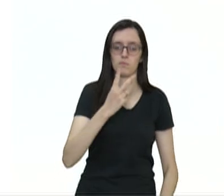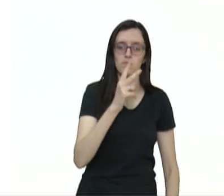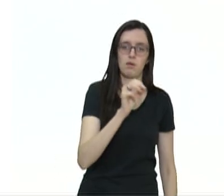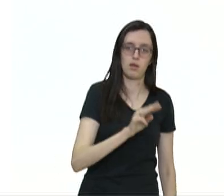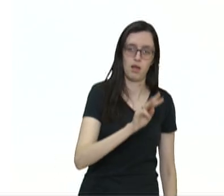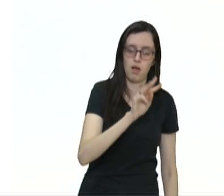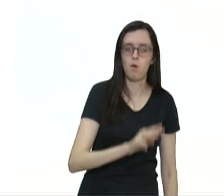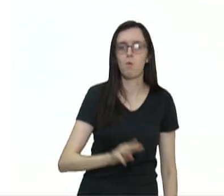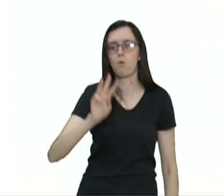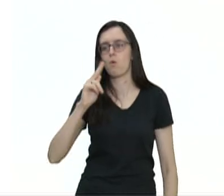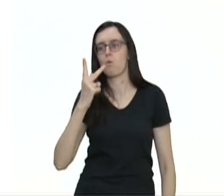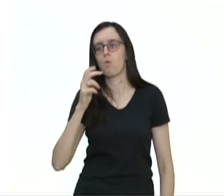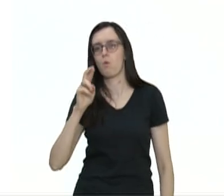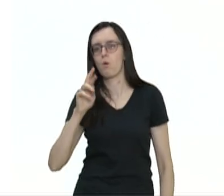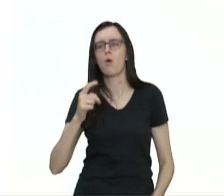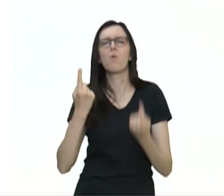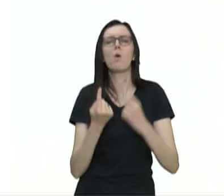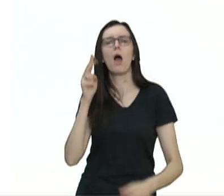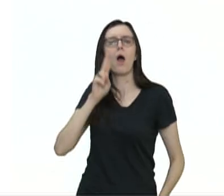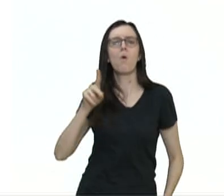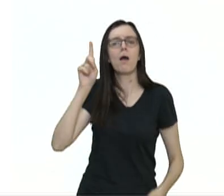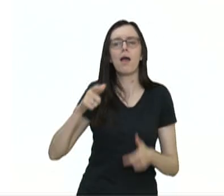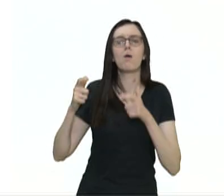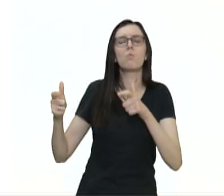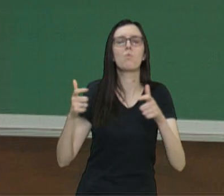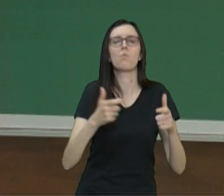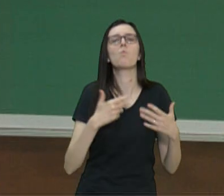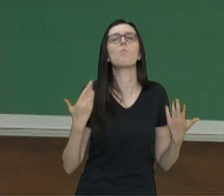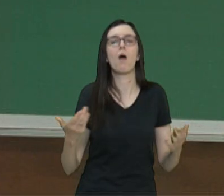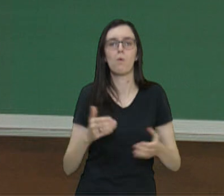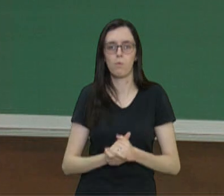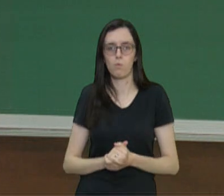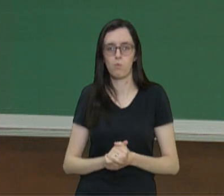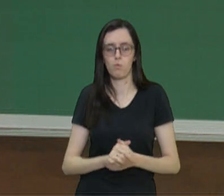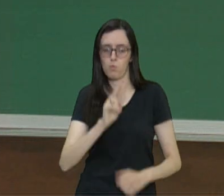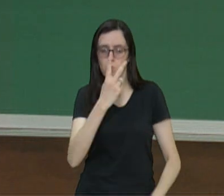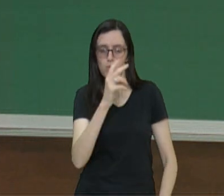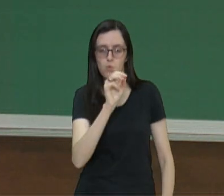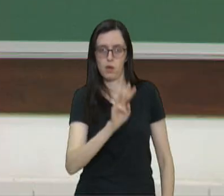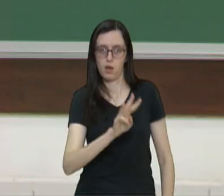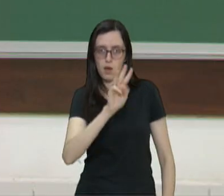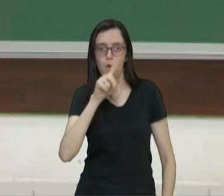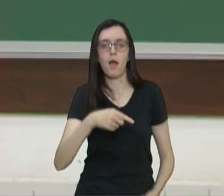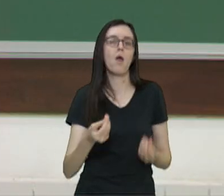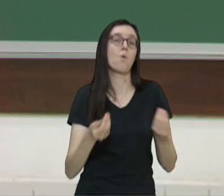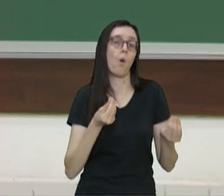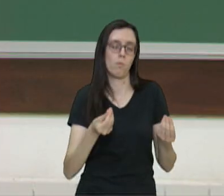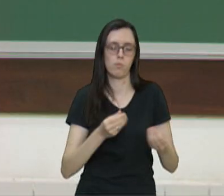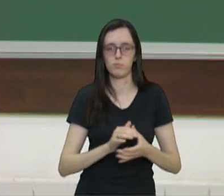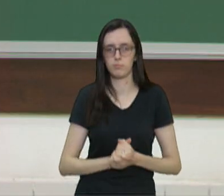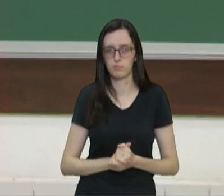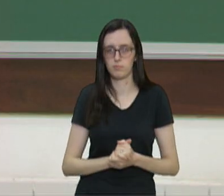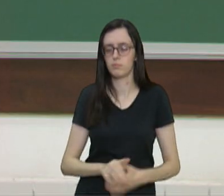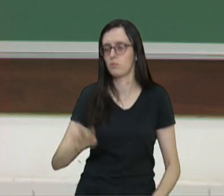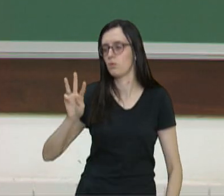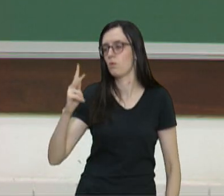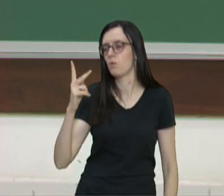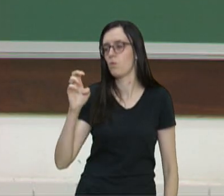where? Qual das duas eu uso para lugares? How significa como, então não pode ser lugar. E